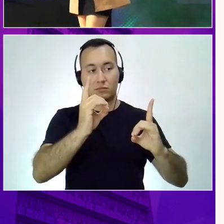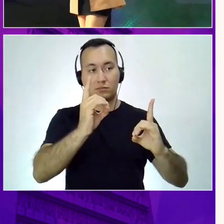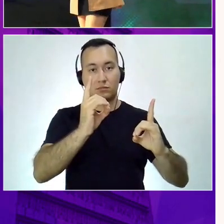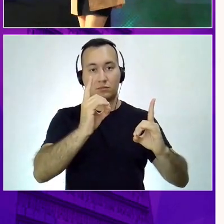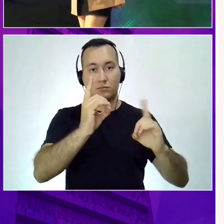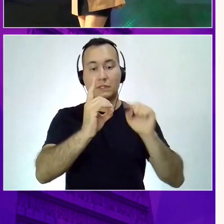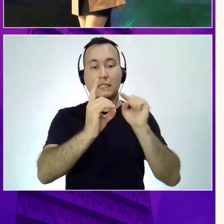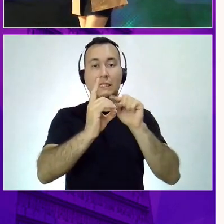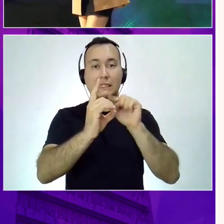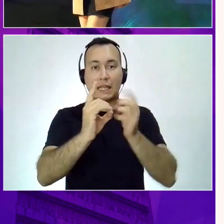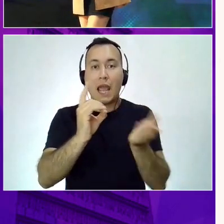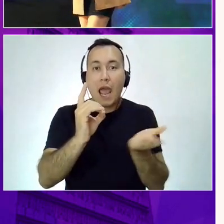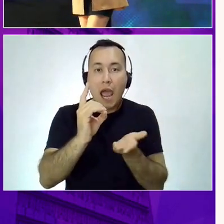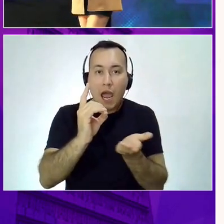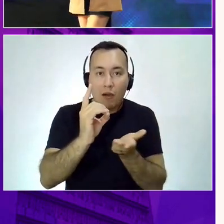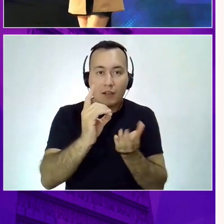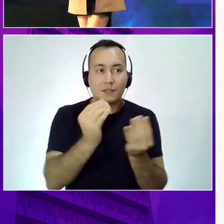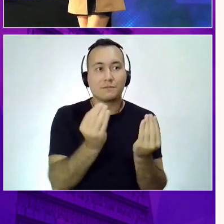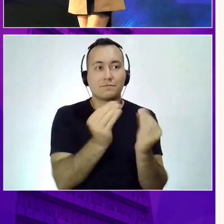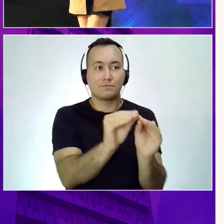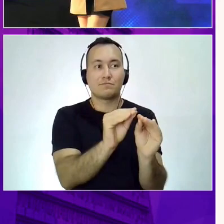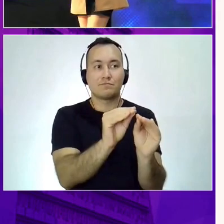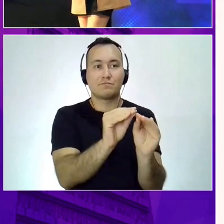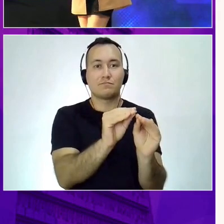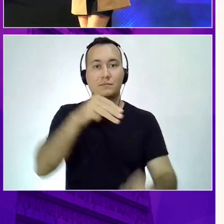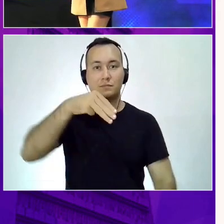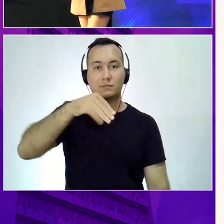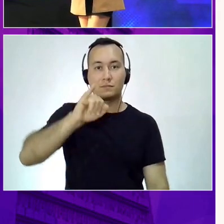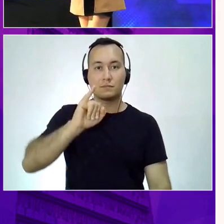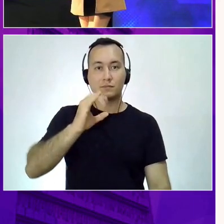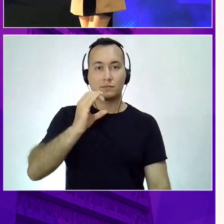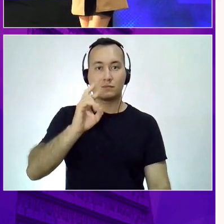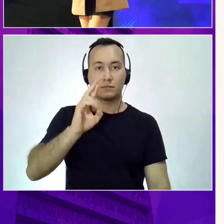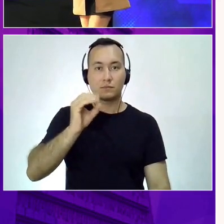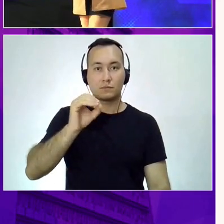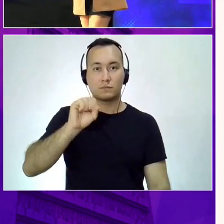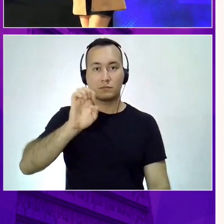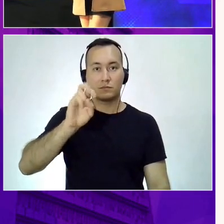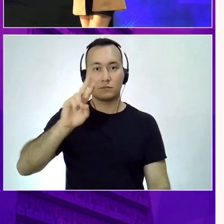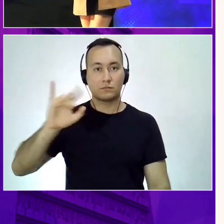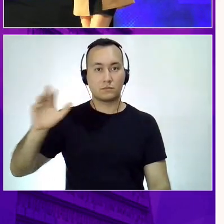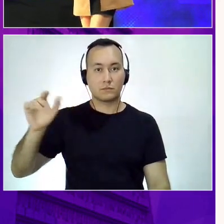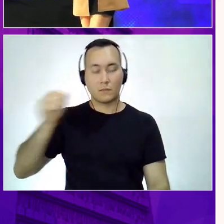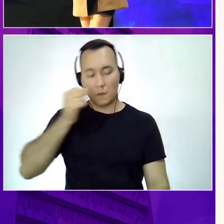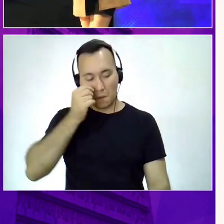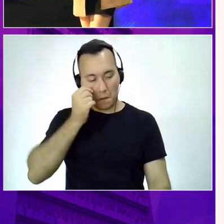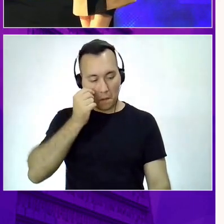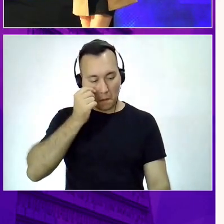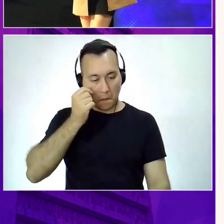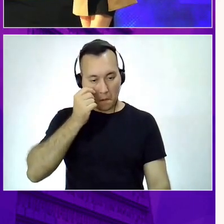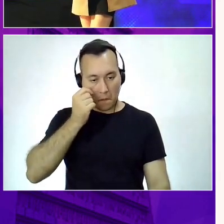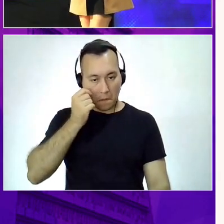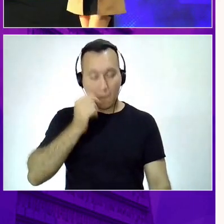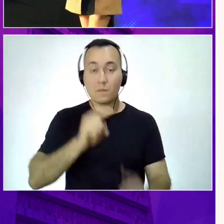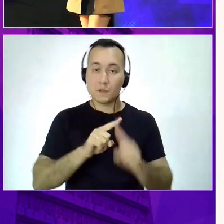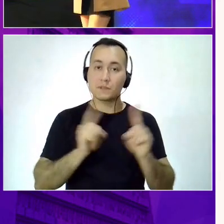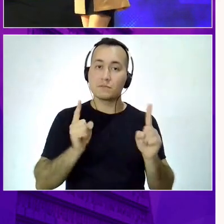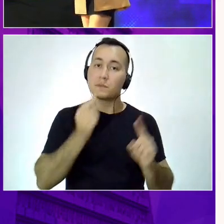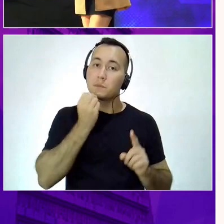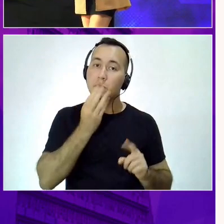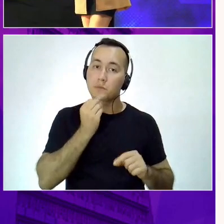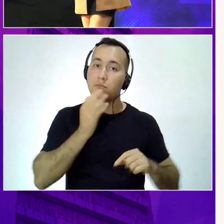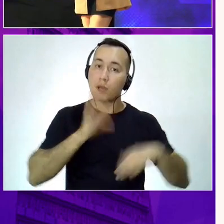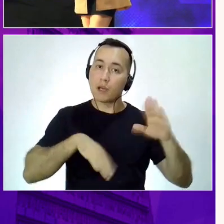isolar o código num lugar só, ter que lidar com excesso de requisições, porque todos os seus serviços de pagamento vão depender